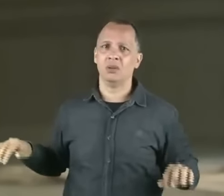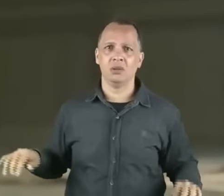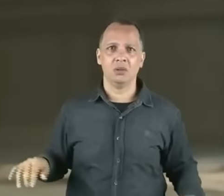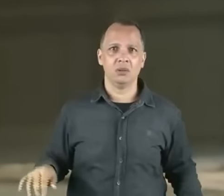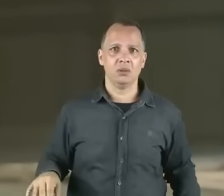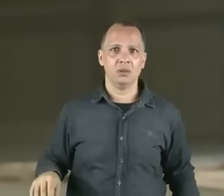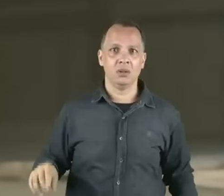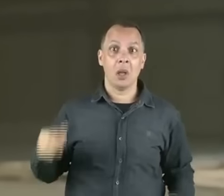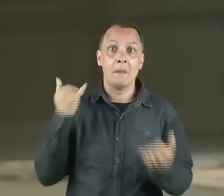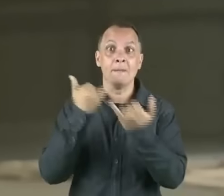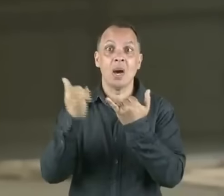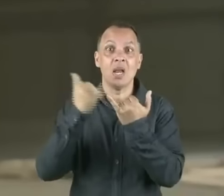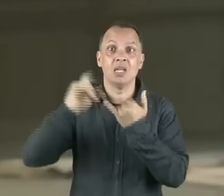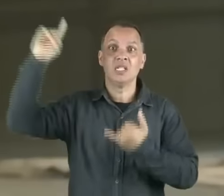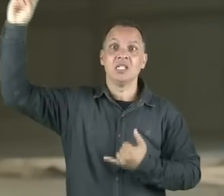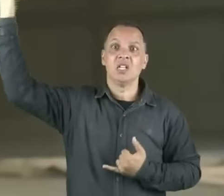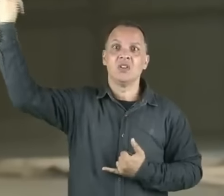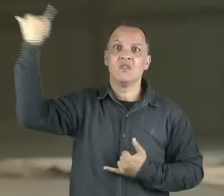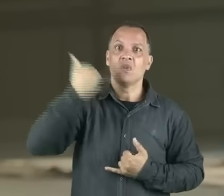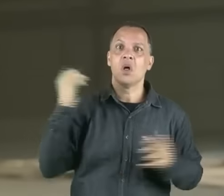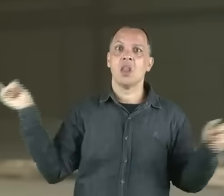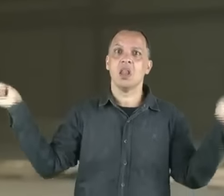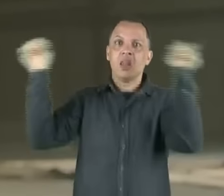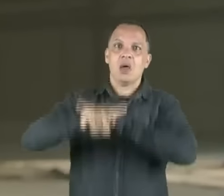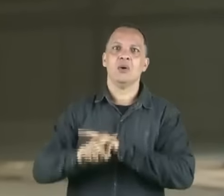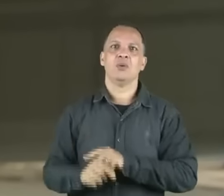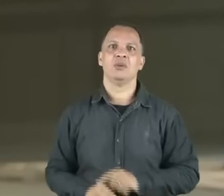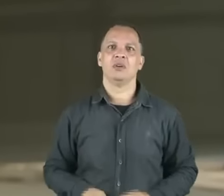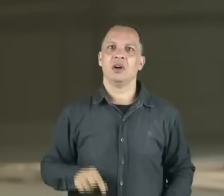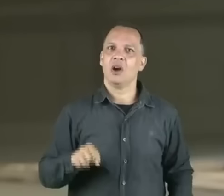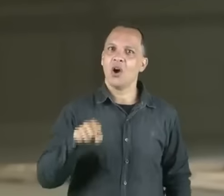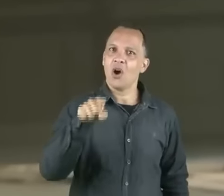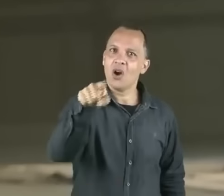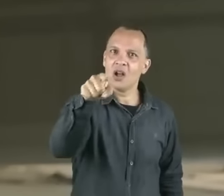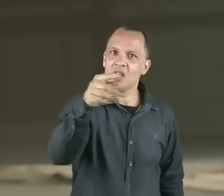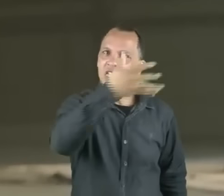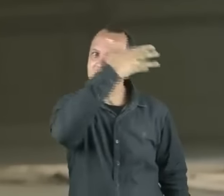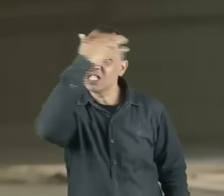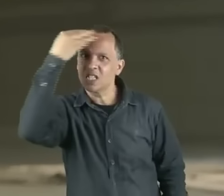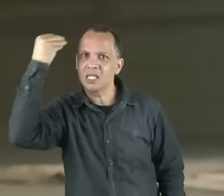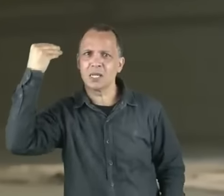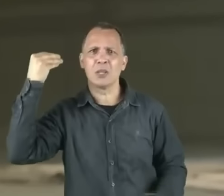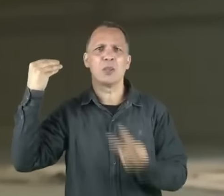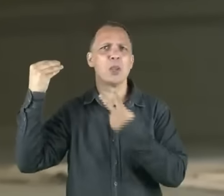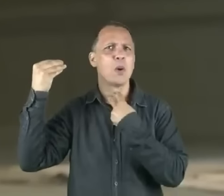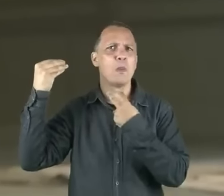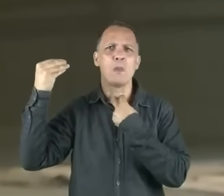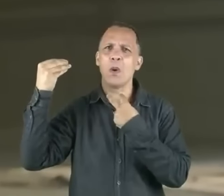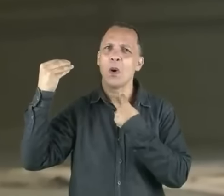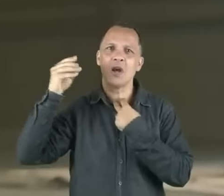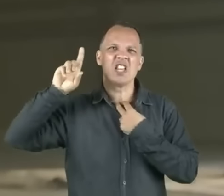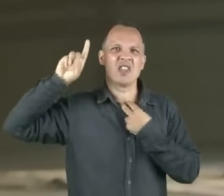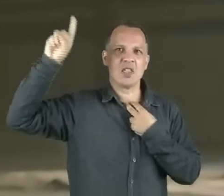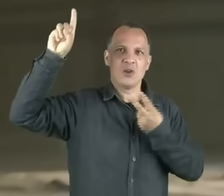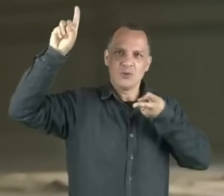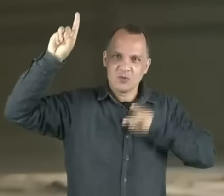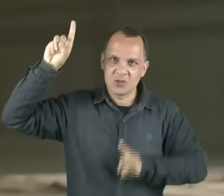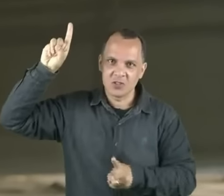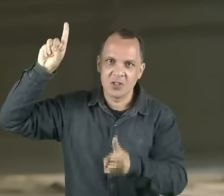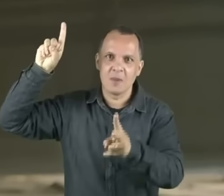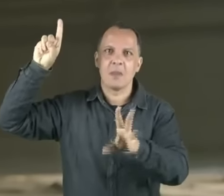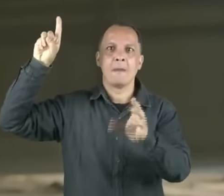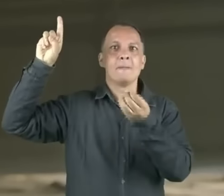não É mas não se esqueça meu irmão minha irmã ele continua sendo bom ele continua